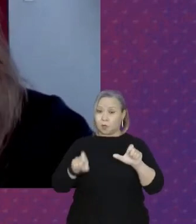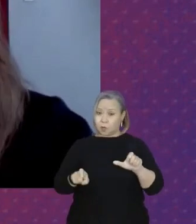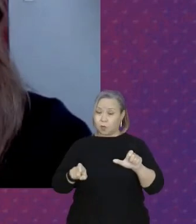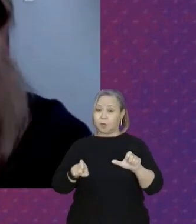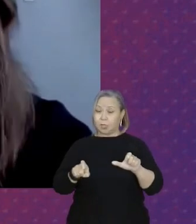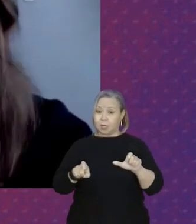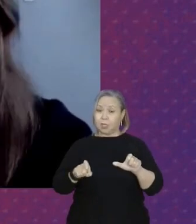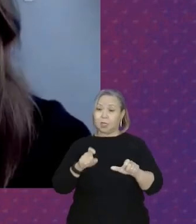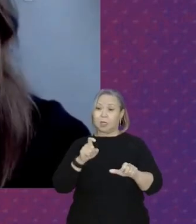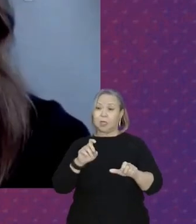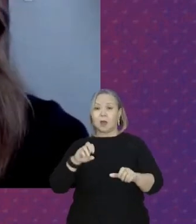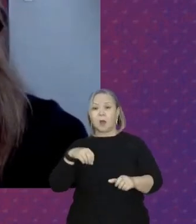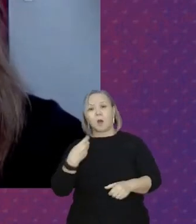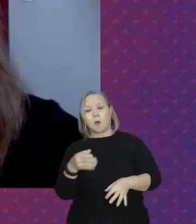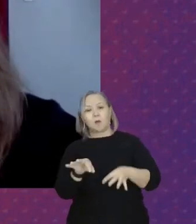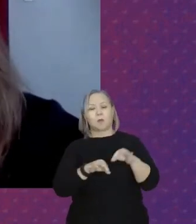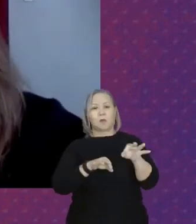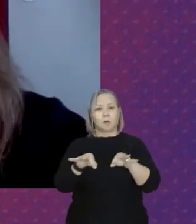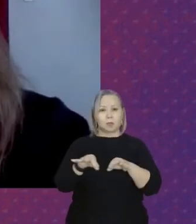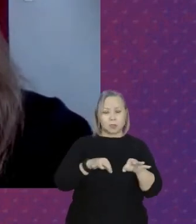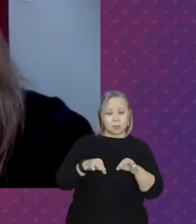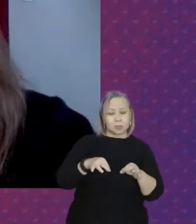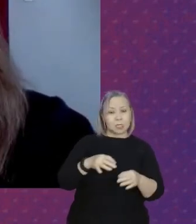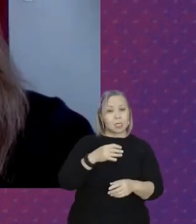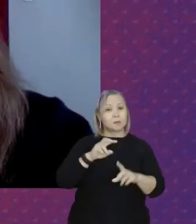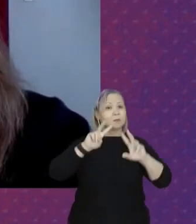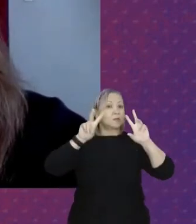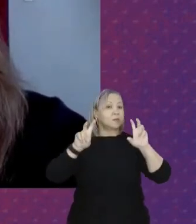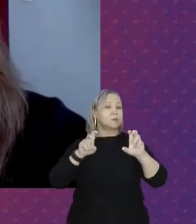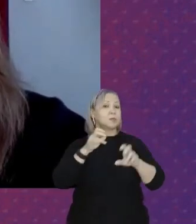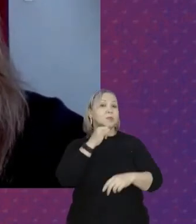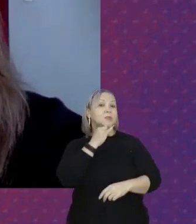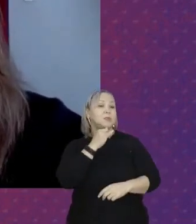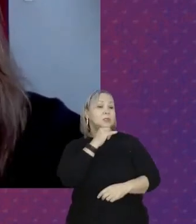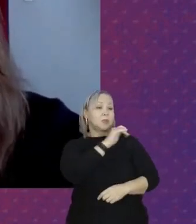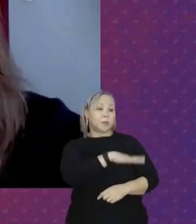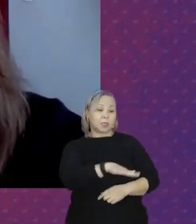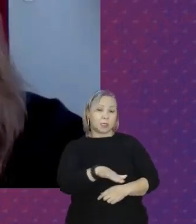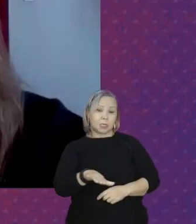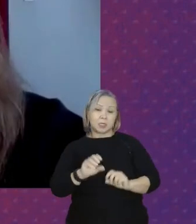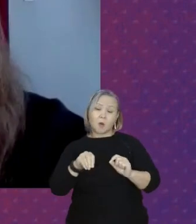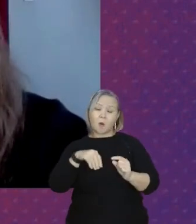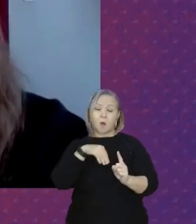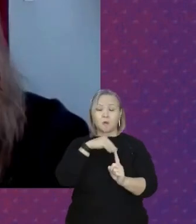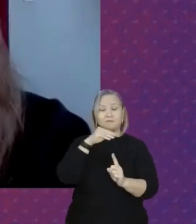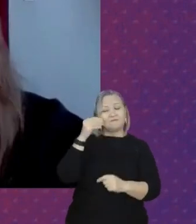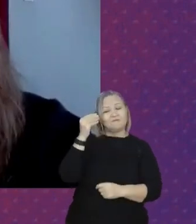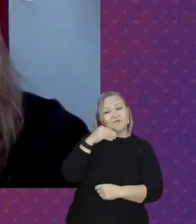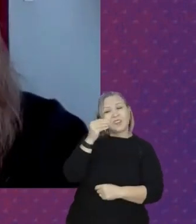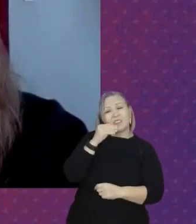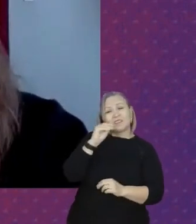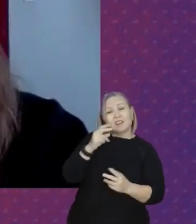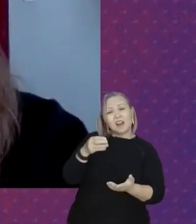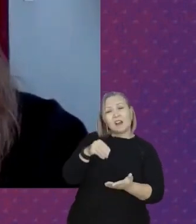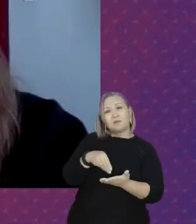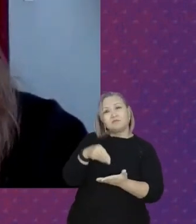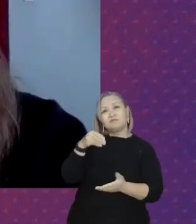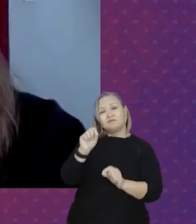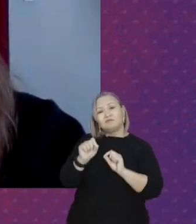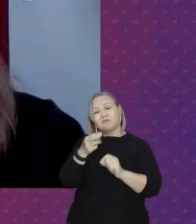exemplo, ou em construção, no caso das crianças, ou de alguma forma fragilizadas por algum motivo